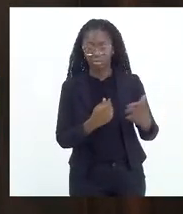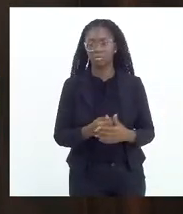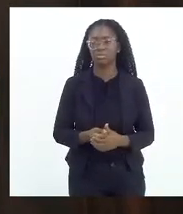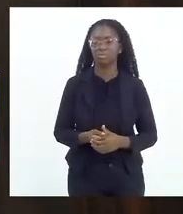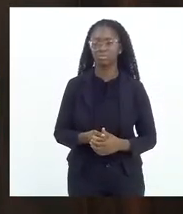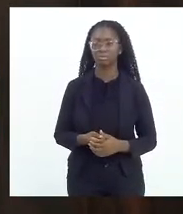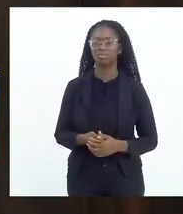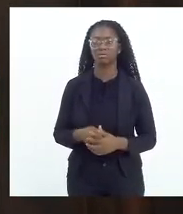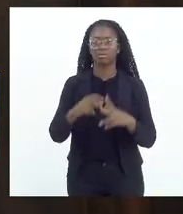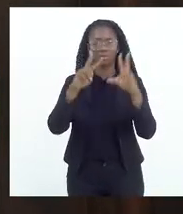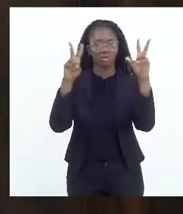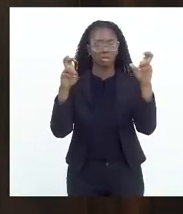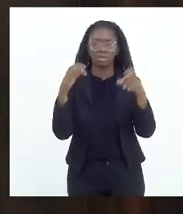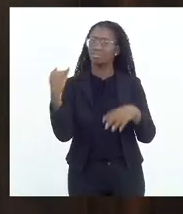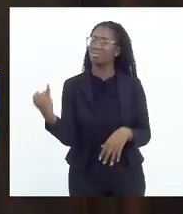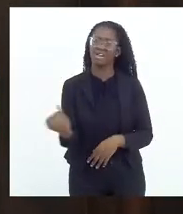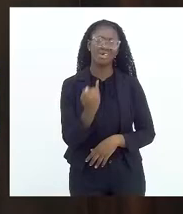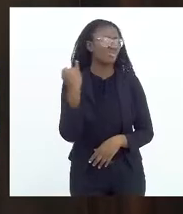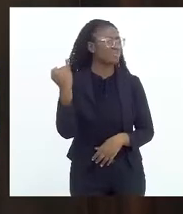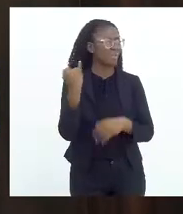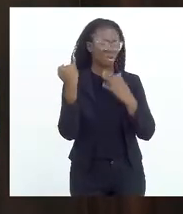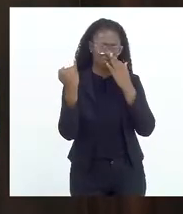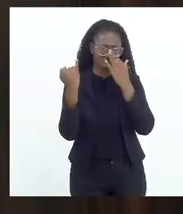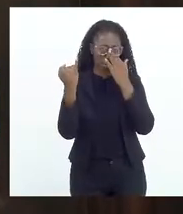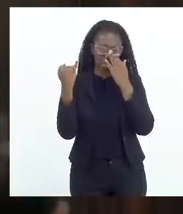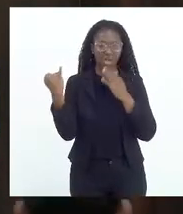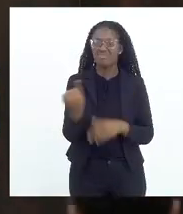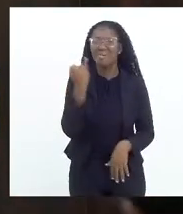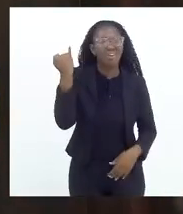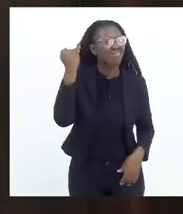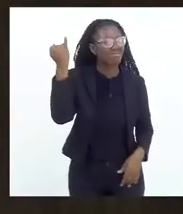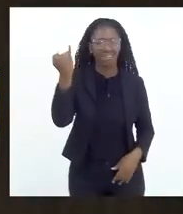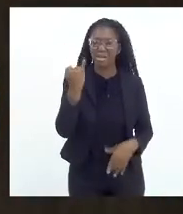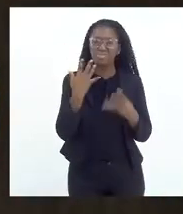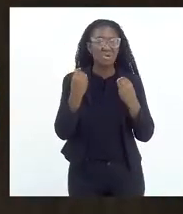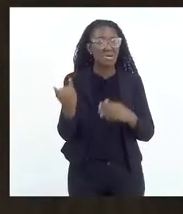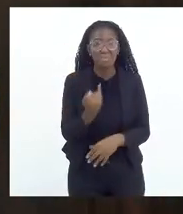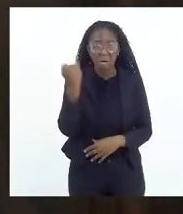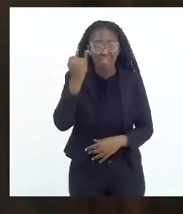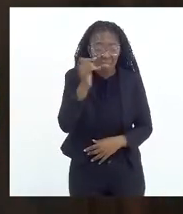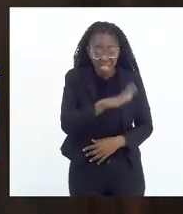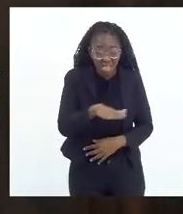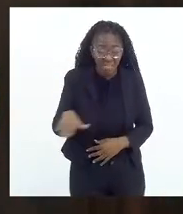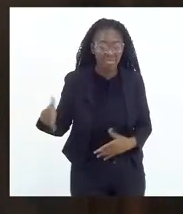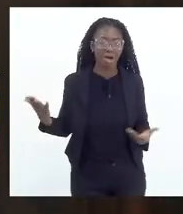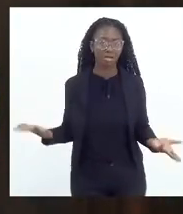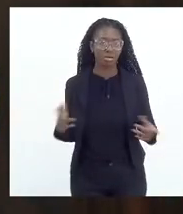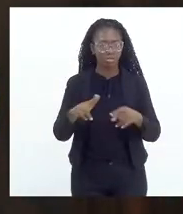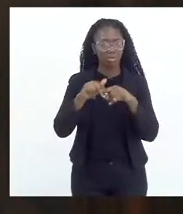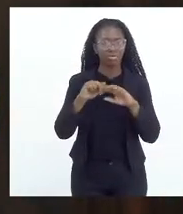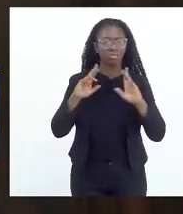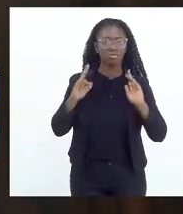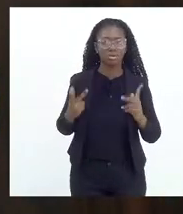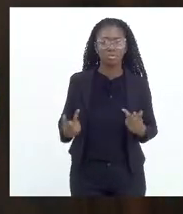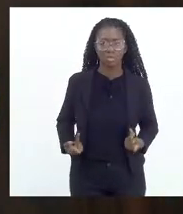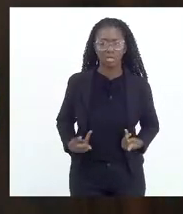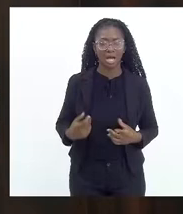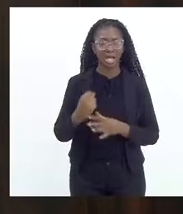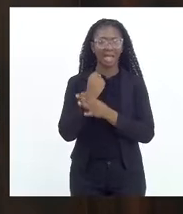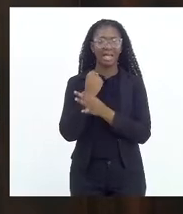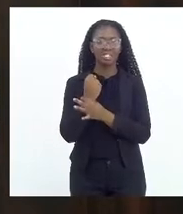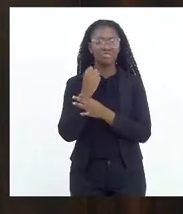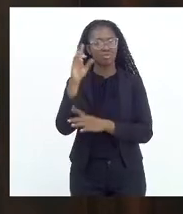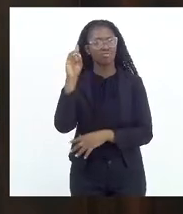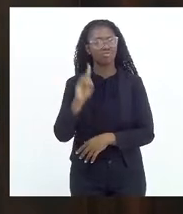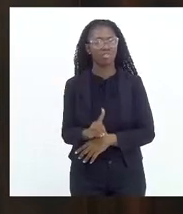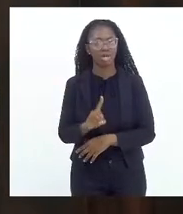um tema importantíssimo e muito caro para a área da infância, né? Principalmente porque os seres humanos, a garantia desses